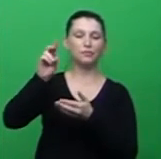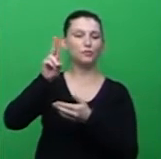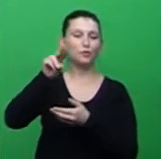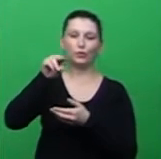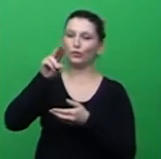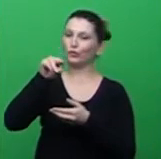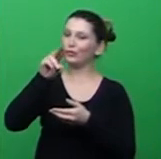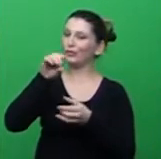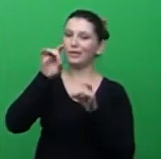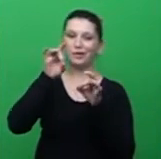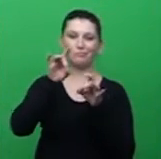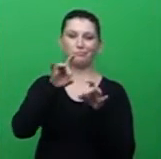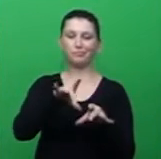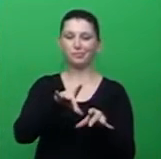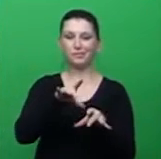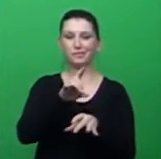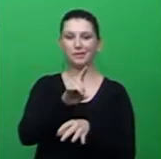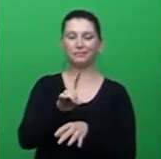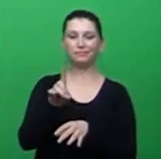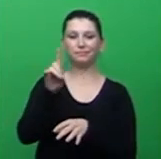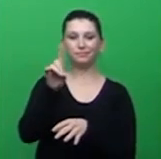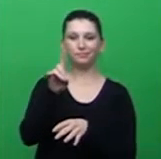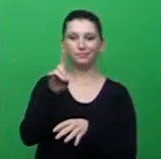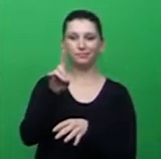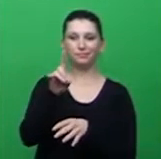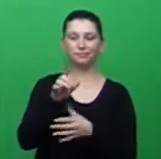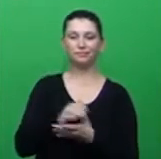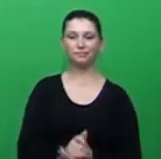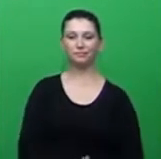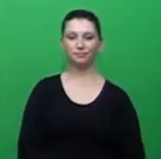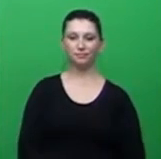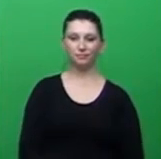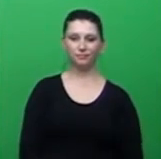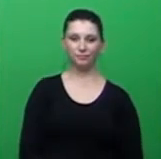e não rejeiteis ser feliz.